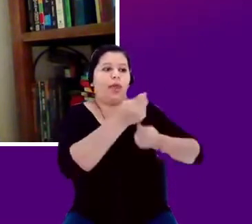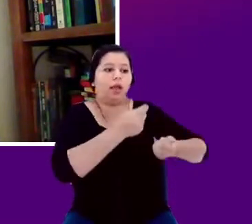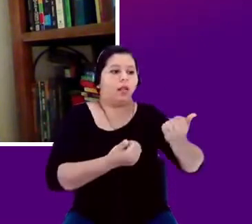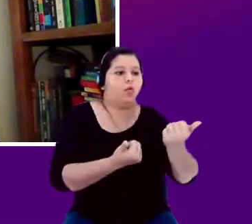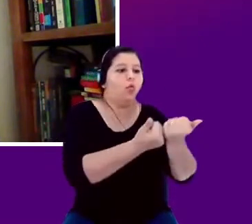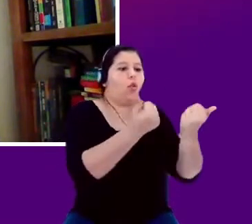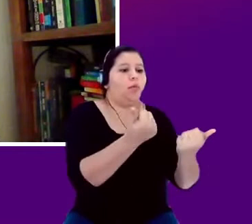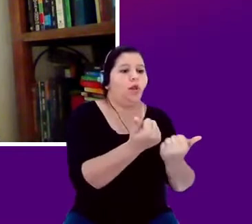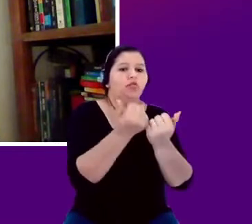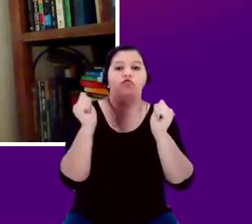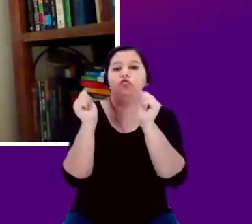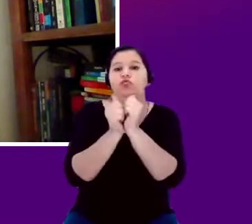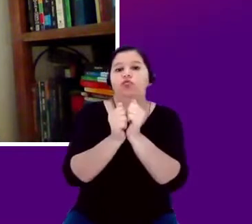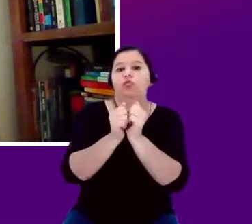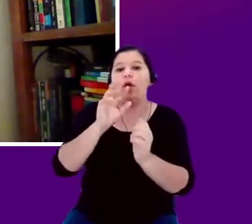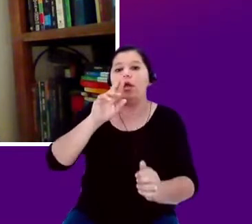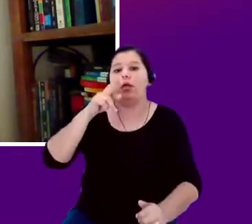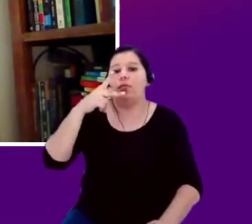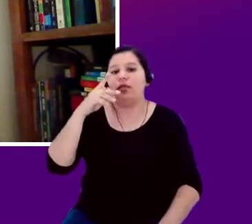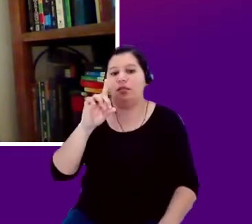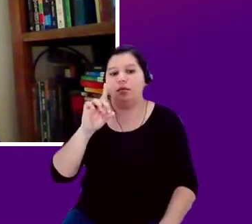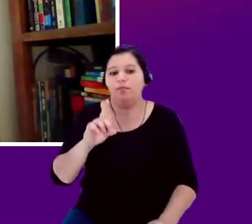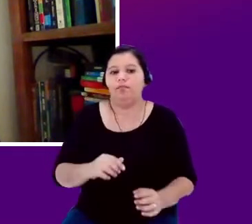a ANPD. É isso.